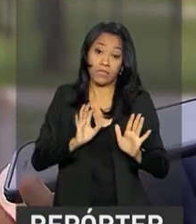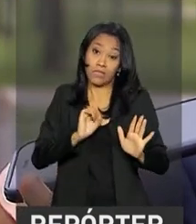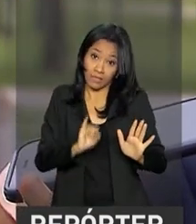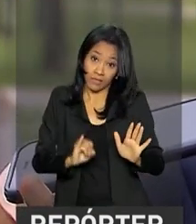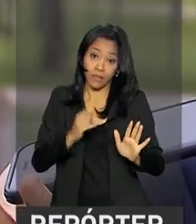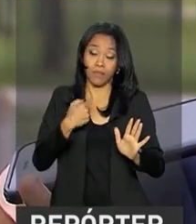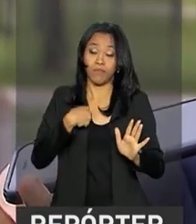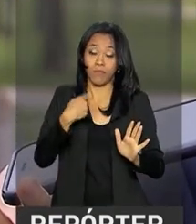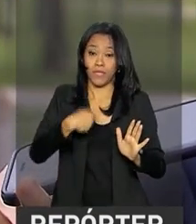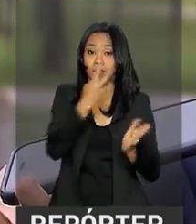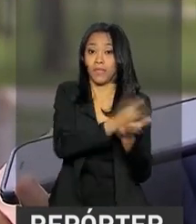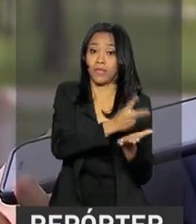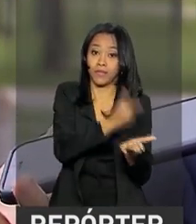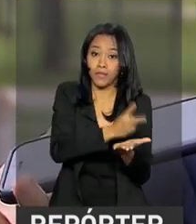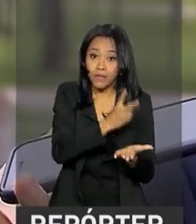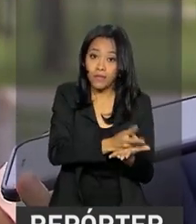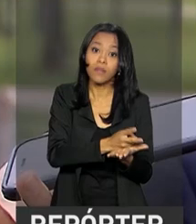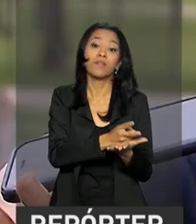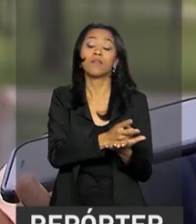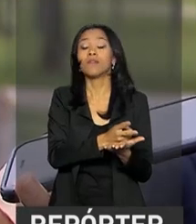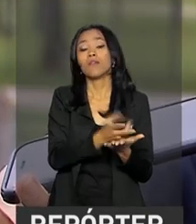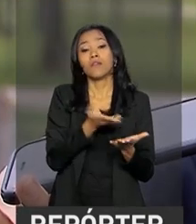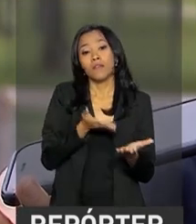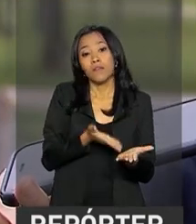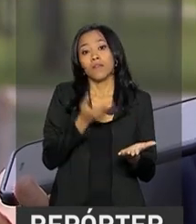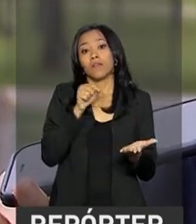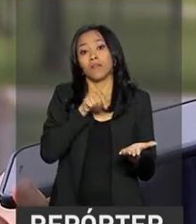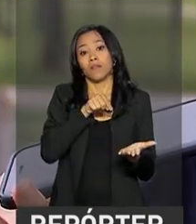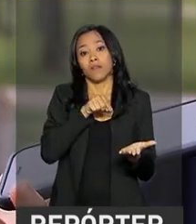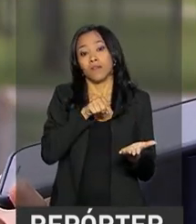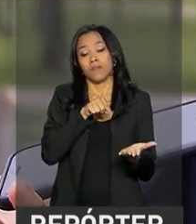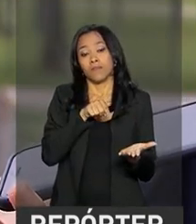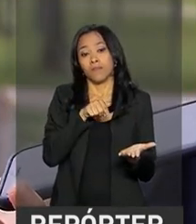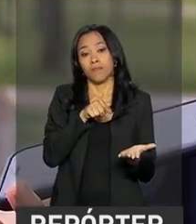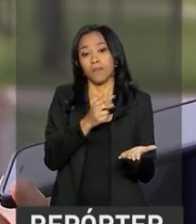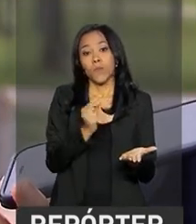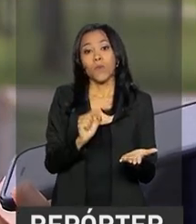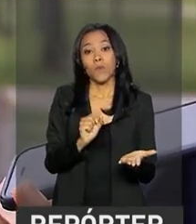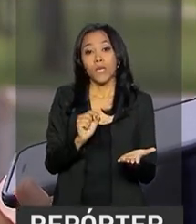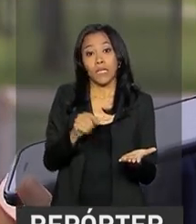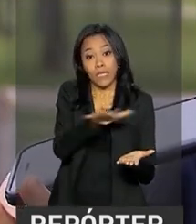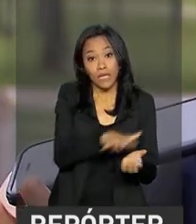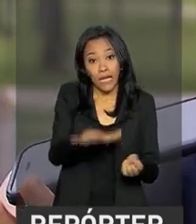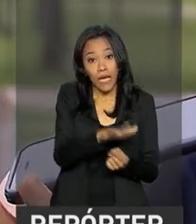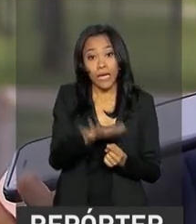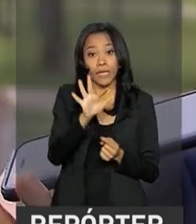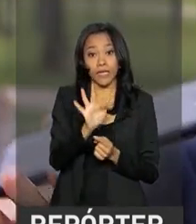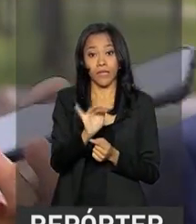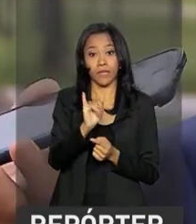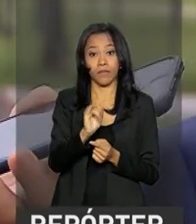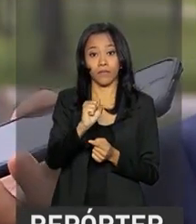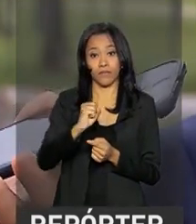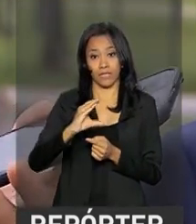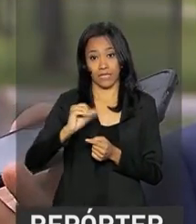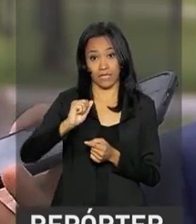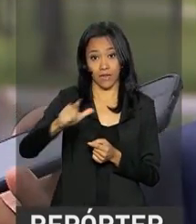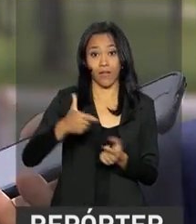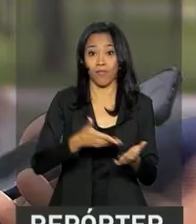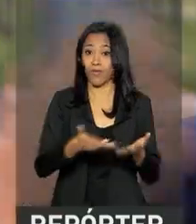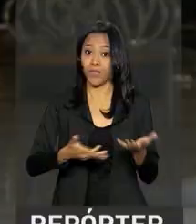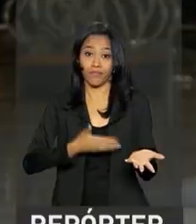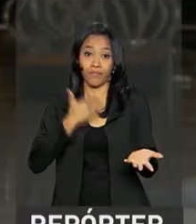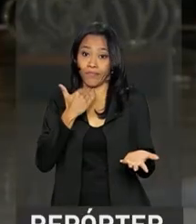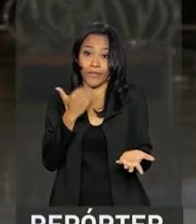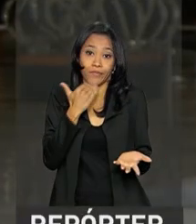preservar, primeiro, a equidade, tem que preservar o impacto fiscal da reforma, senão não faz